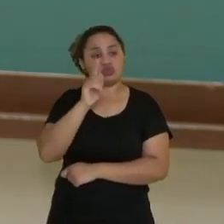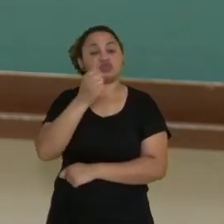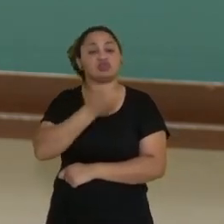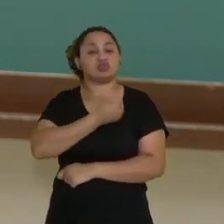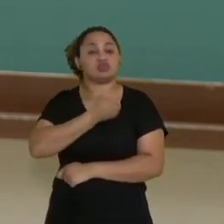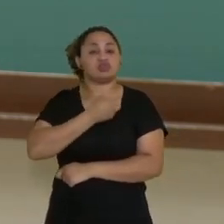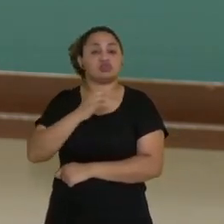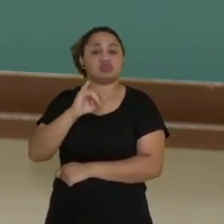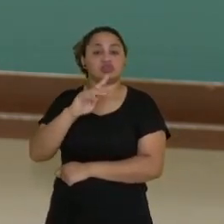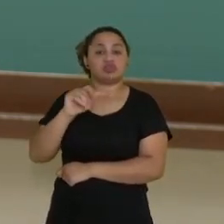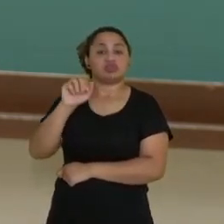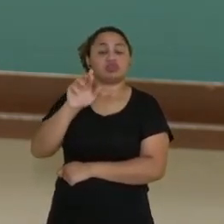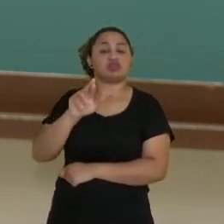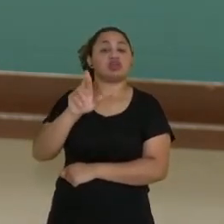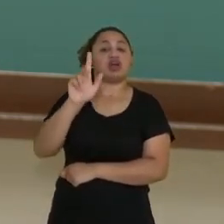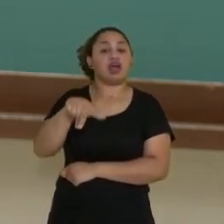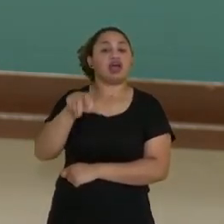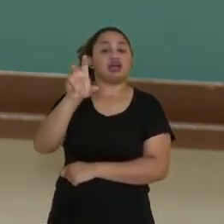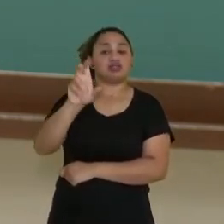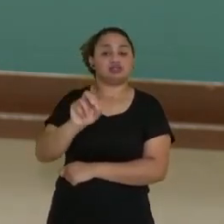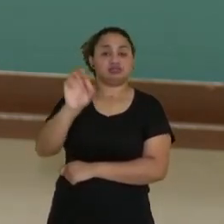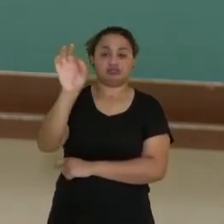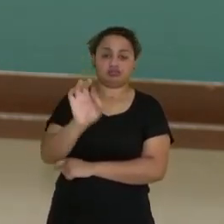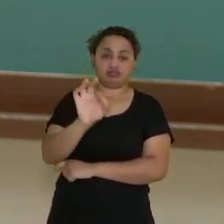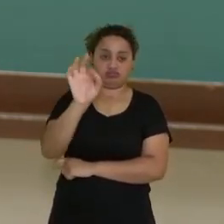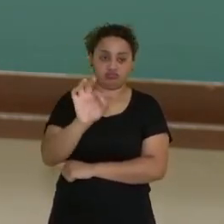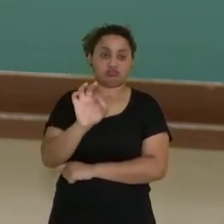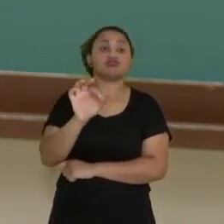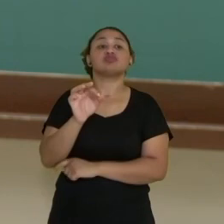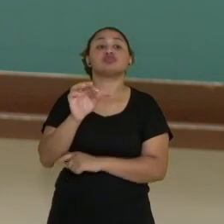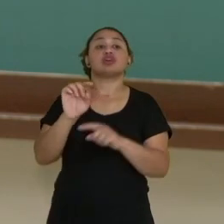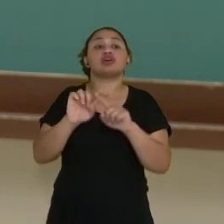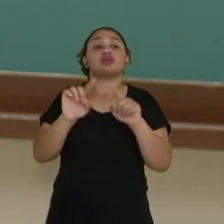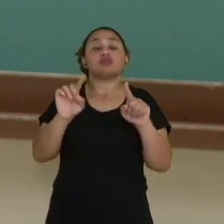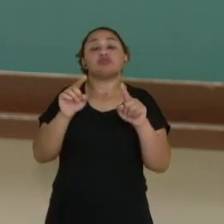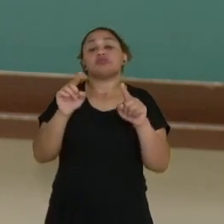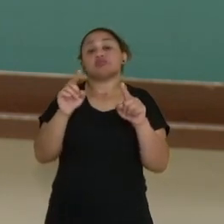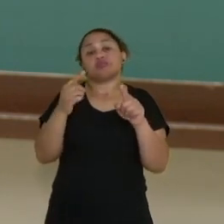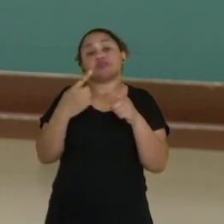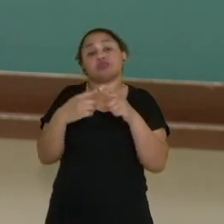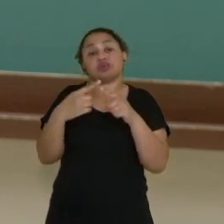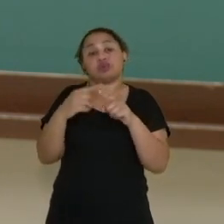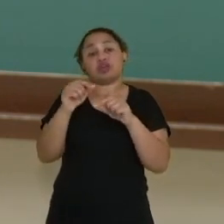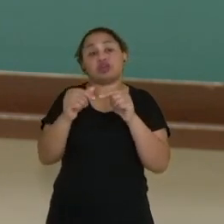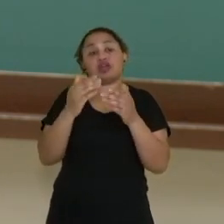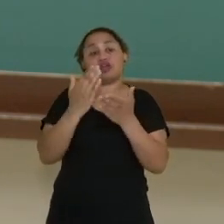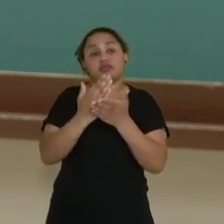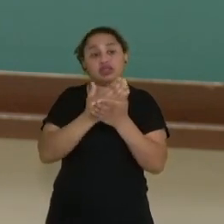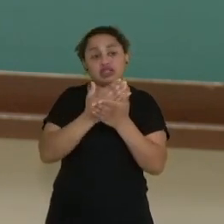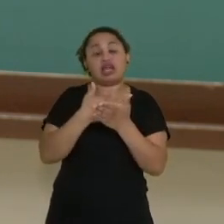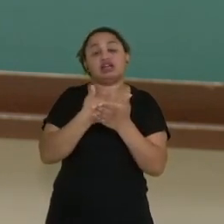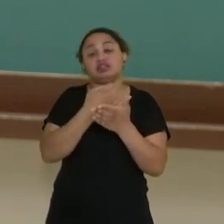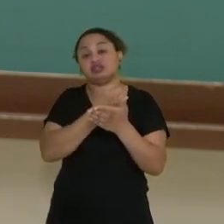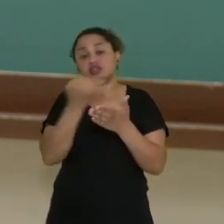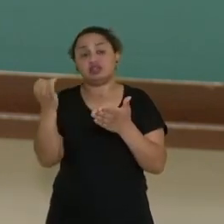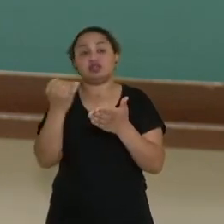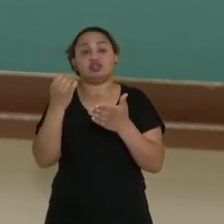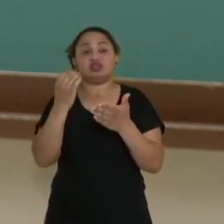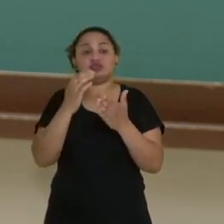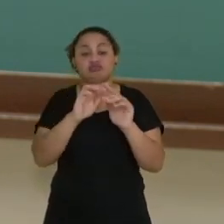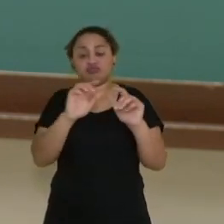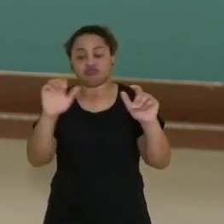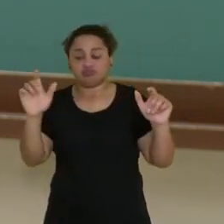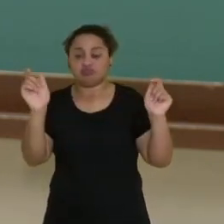número ímpar é de 50%, tá? Já que, né, metade dos números